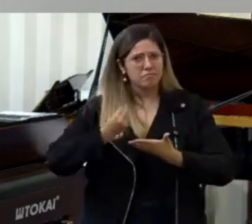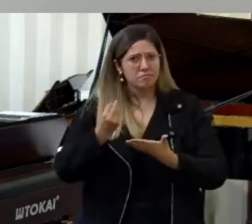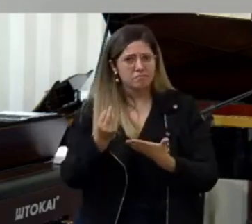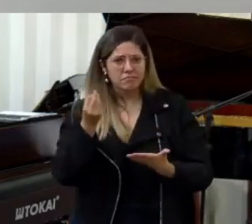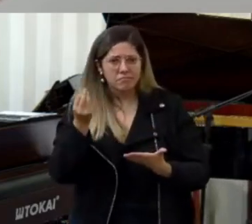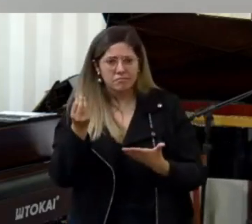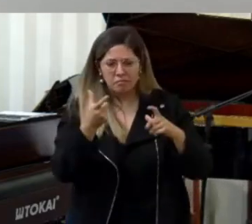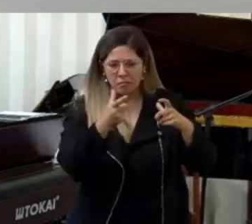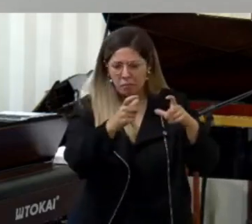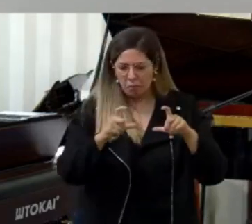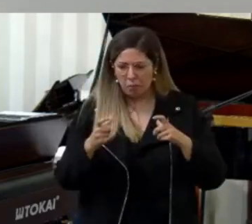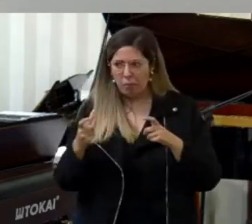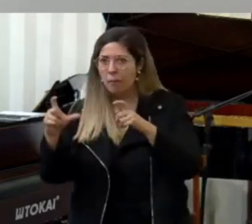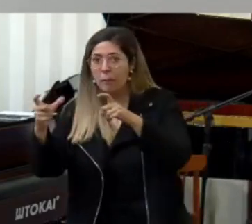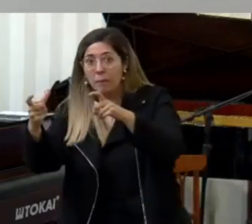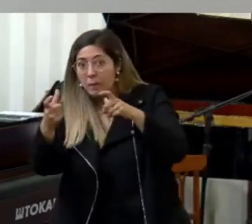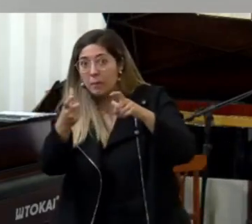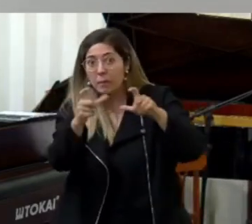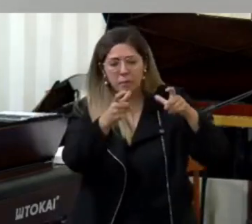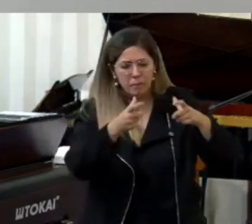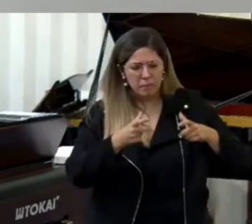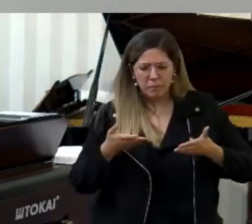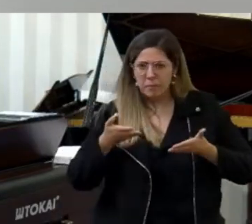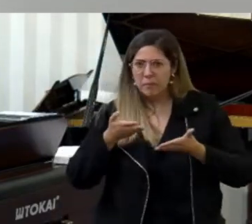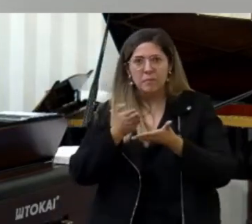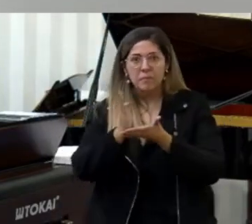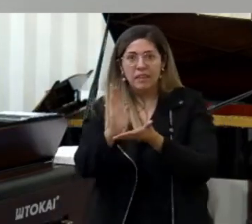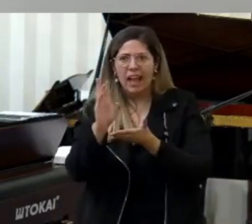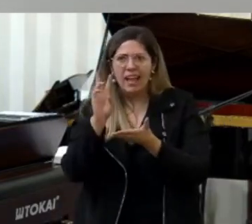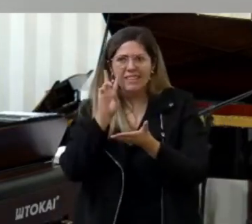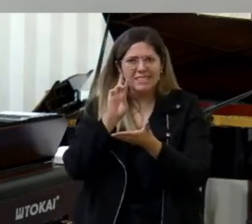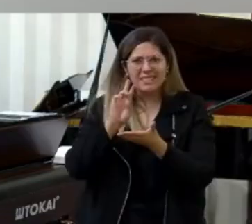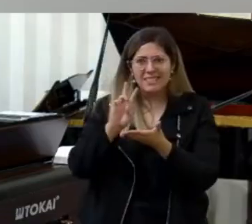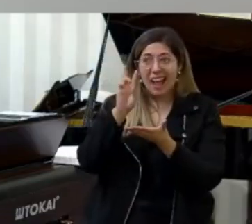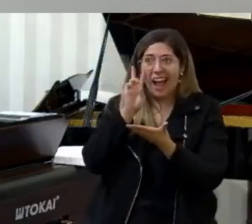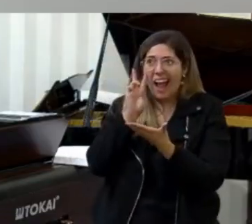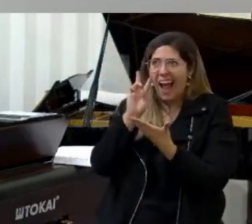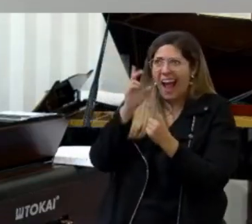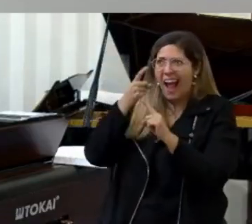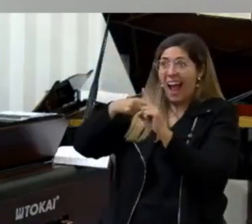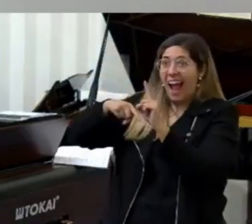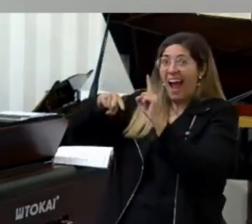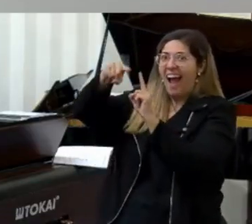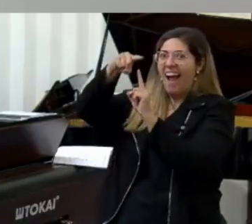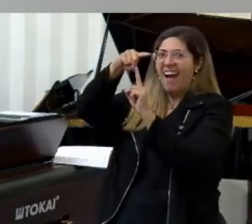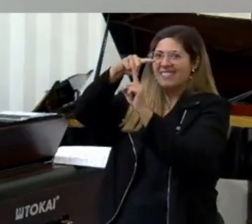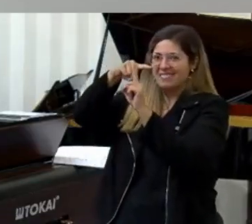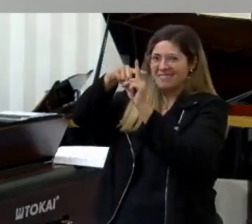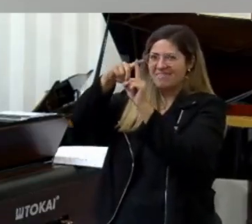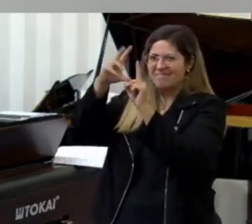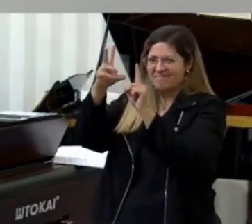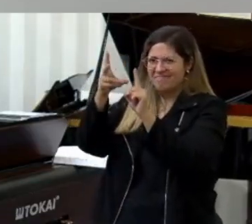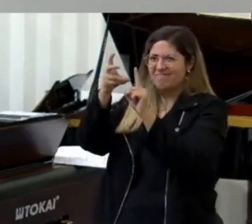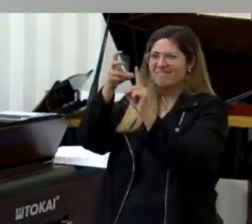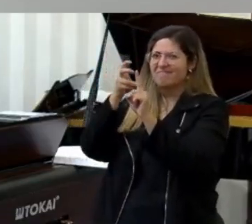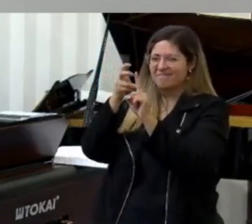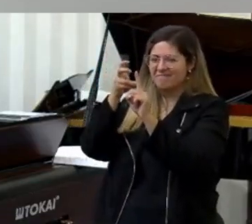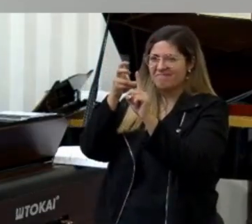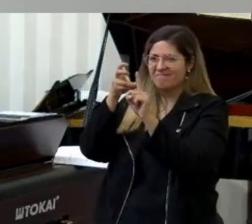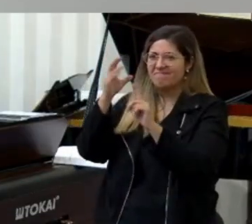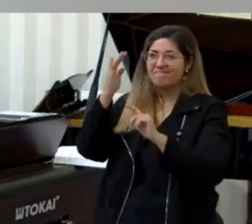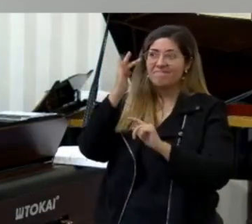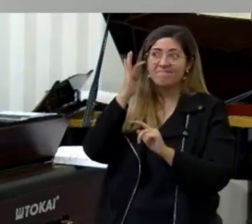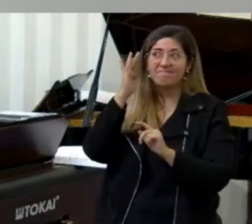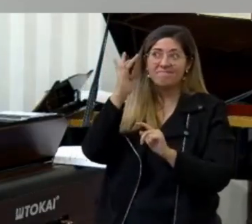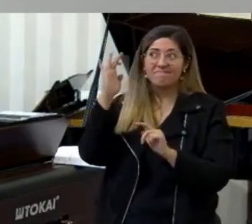vocês, onde vocês estiverem, se vocês conseguirem contemplar a existência de uma cruz, vocês entenderão